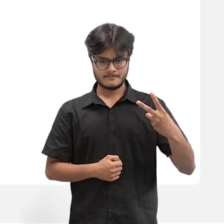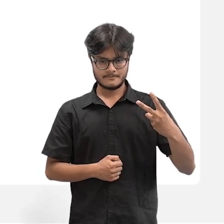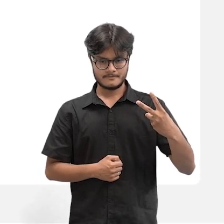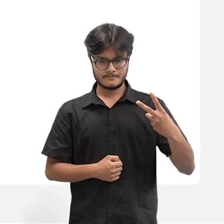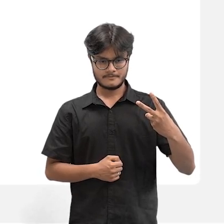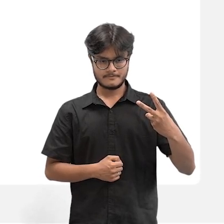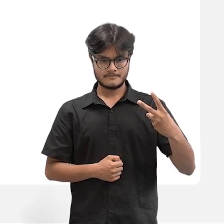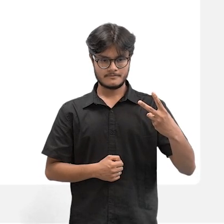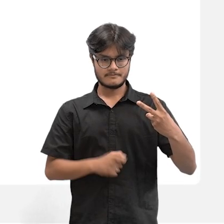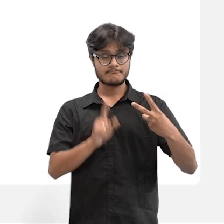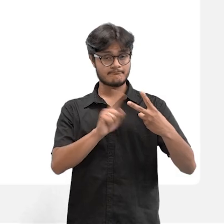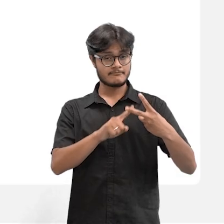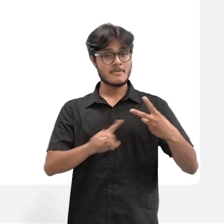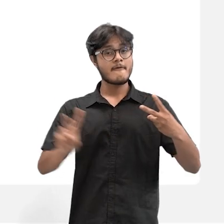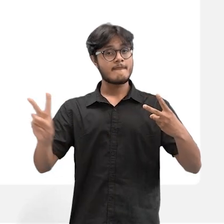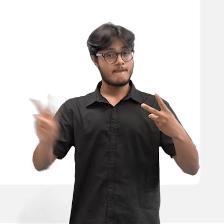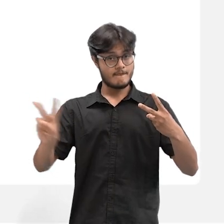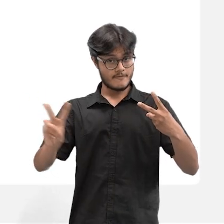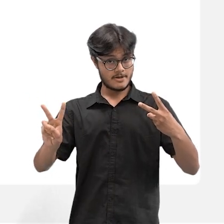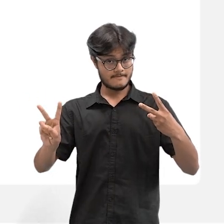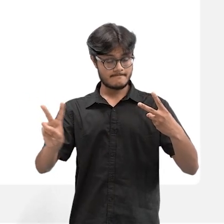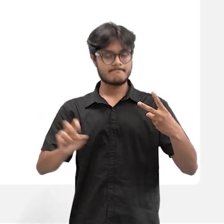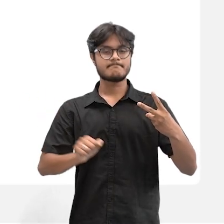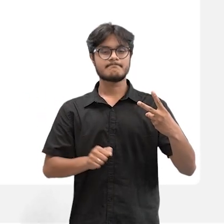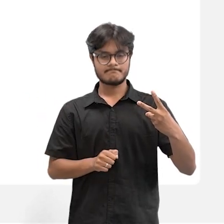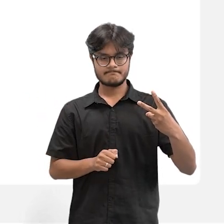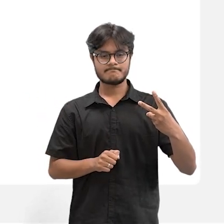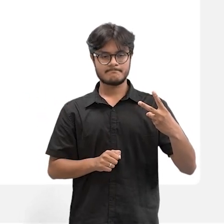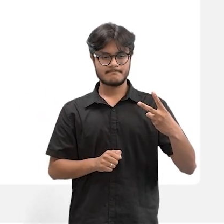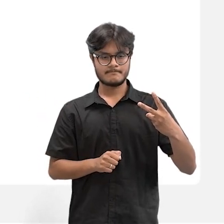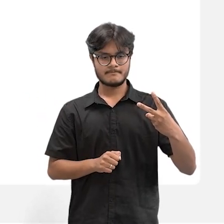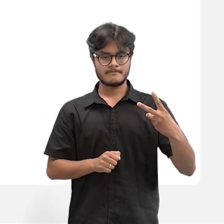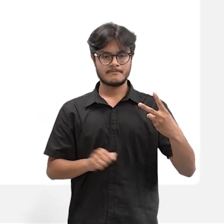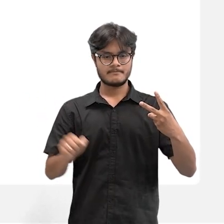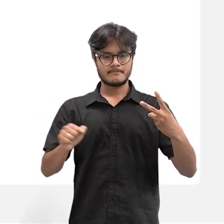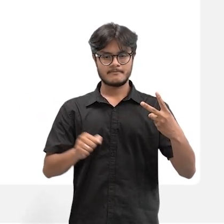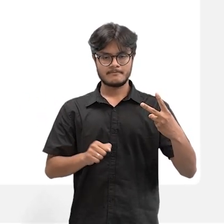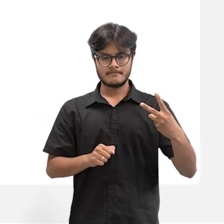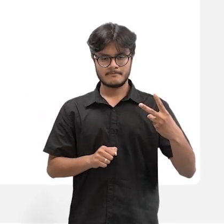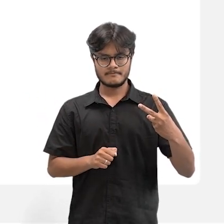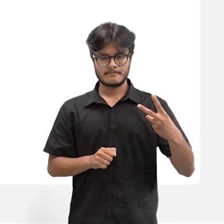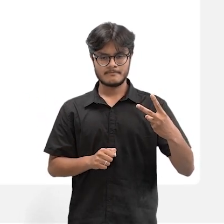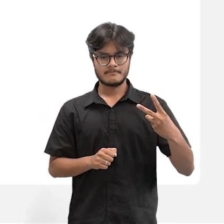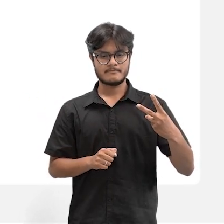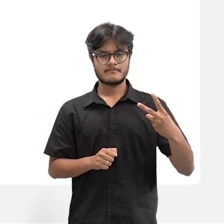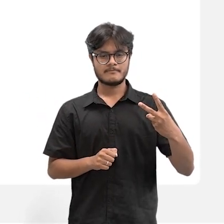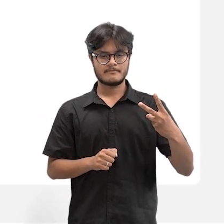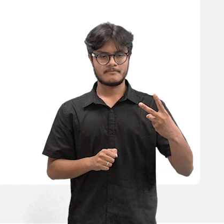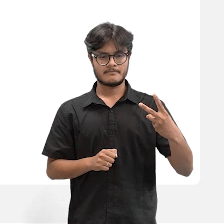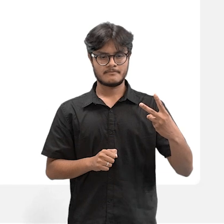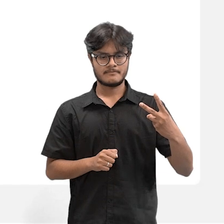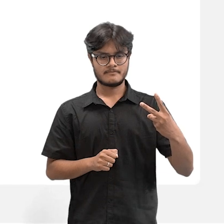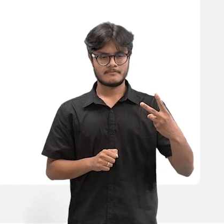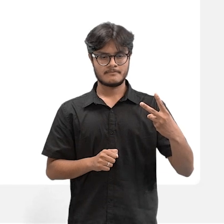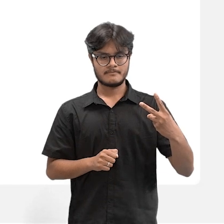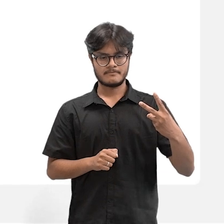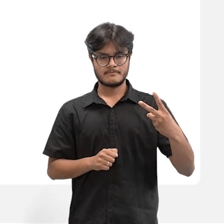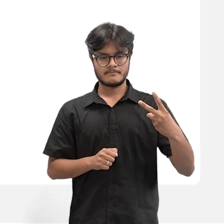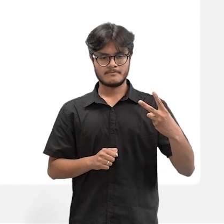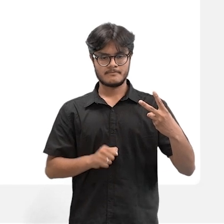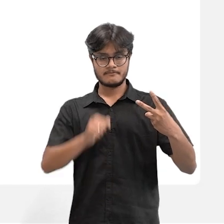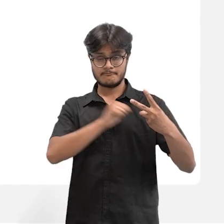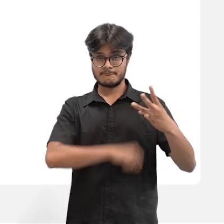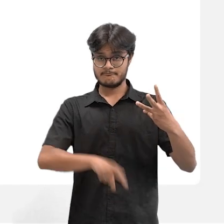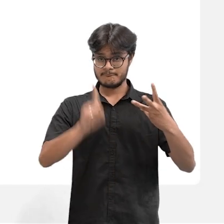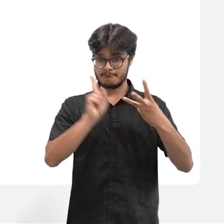vida. Verdade. Em um, o ser humano é o hospedeiro definitivo, em outro, o ser humano é o hospedeiro intermediário. Quando os